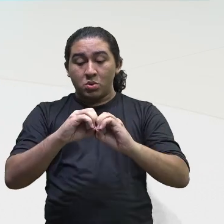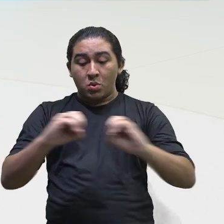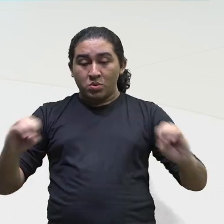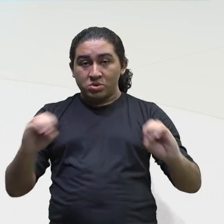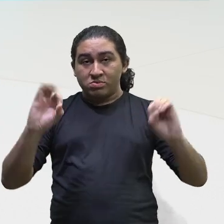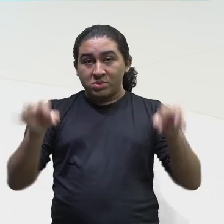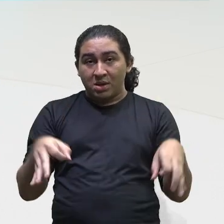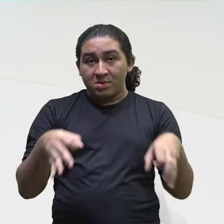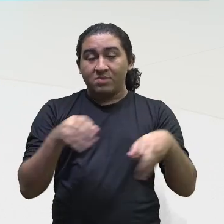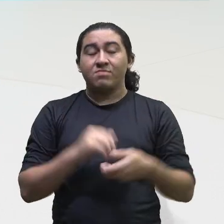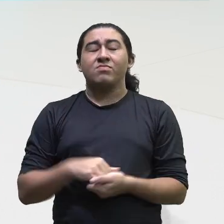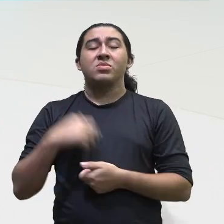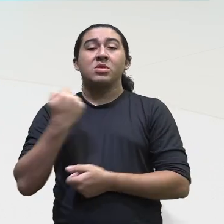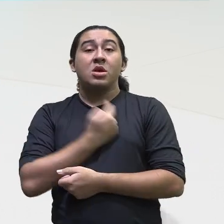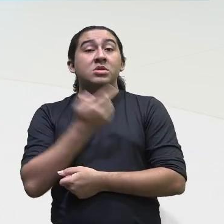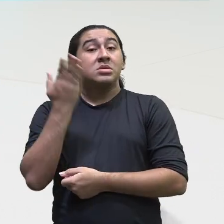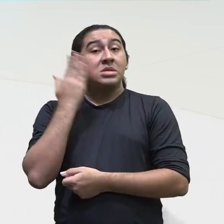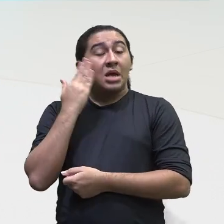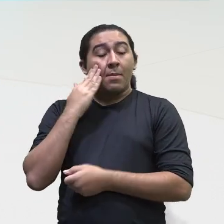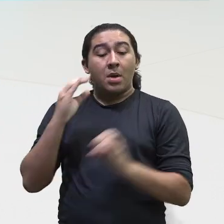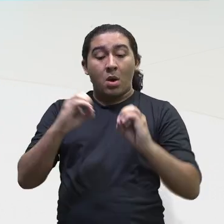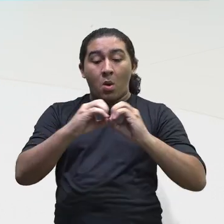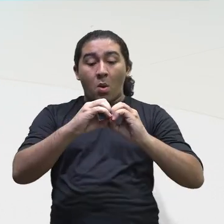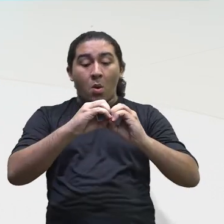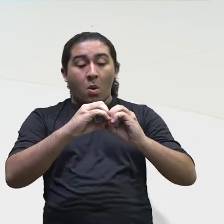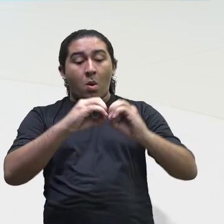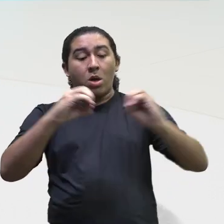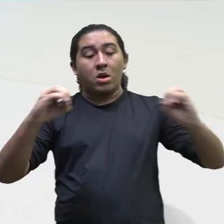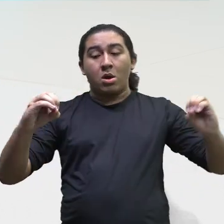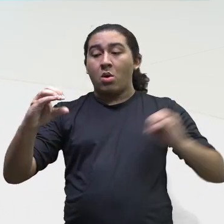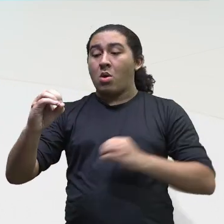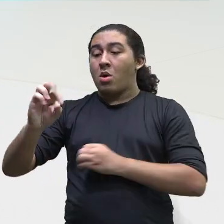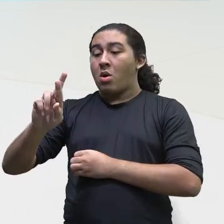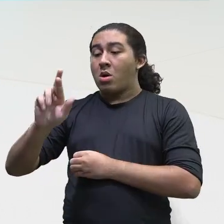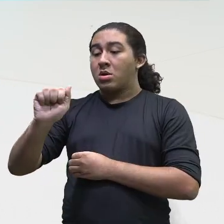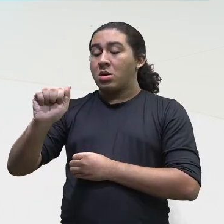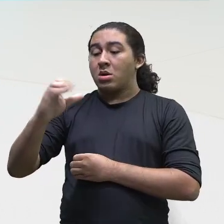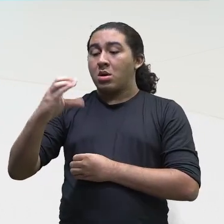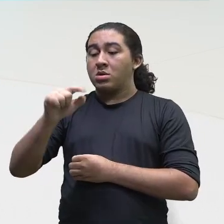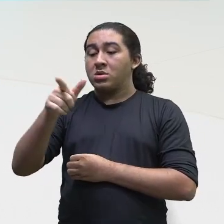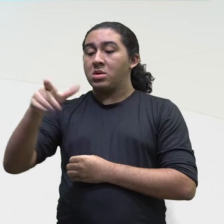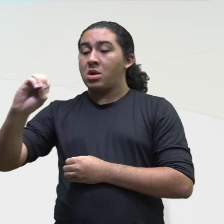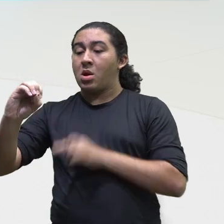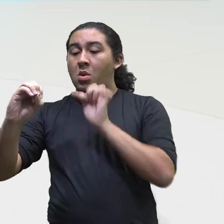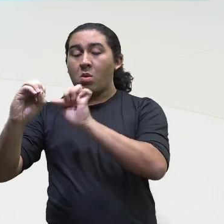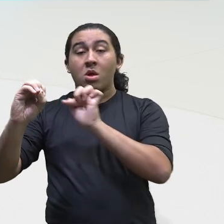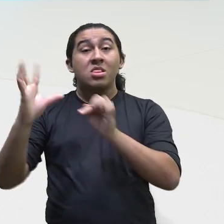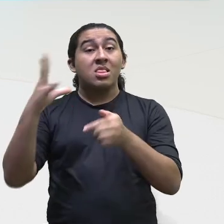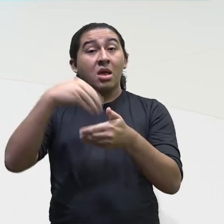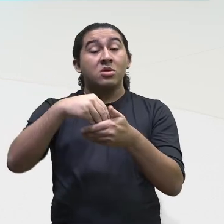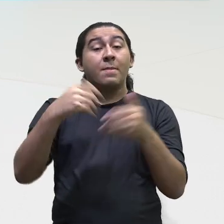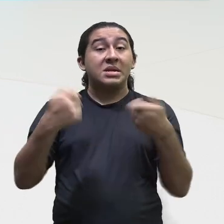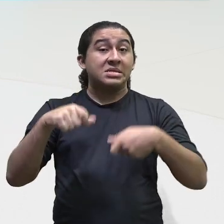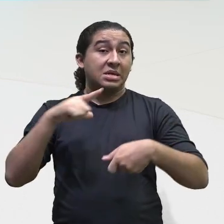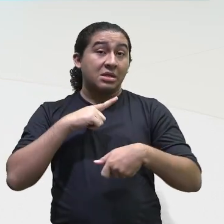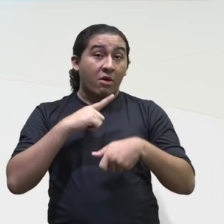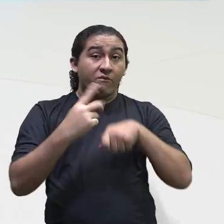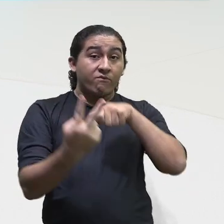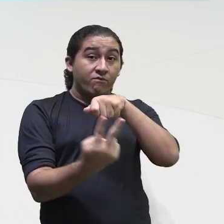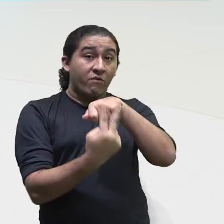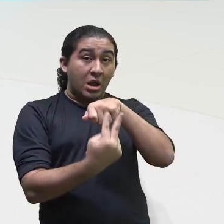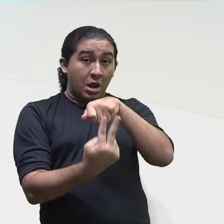certo? E aí nós já sabemos que a oração é composta por verbo, né?